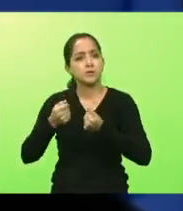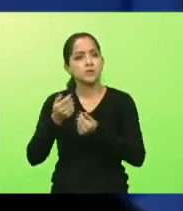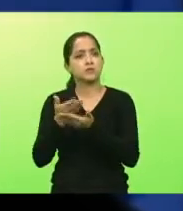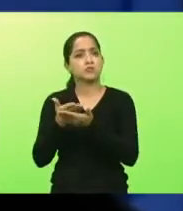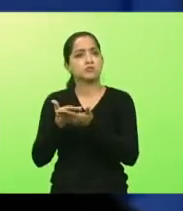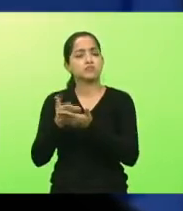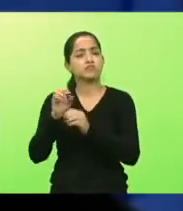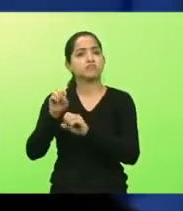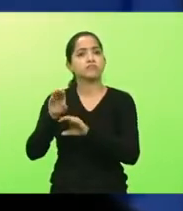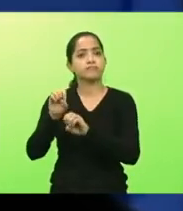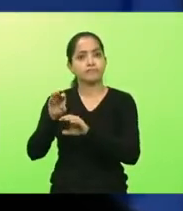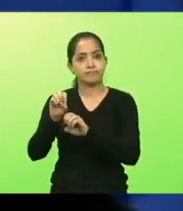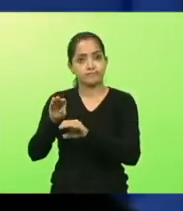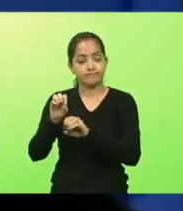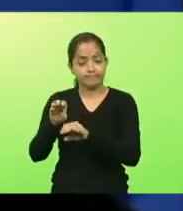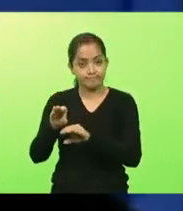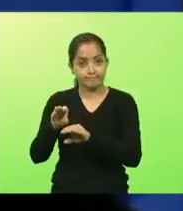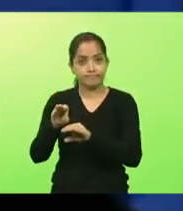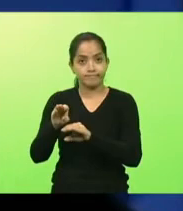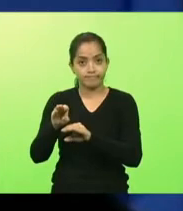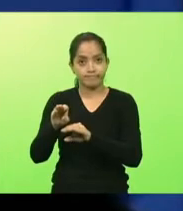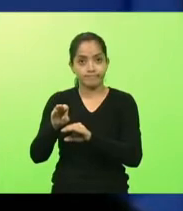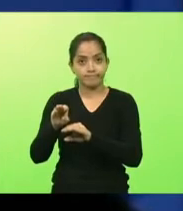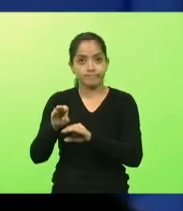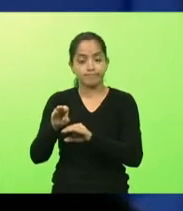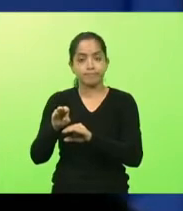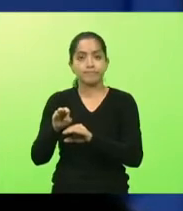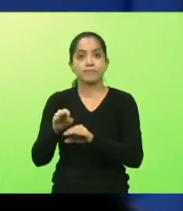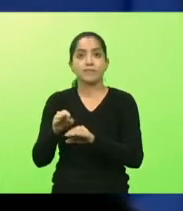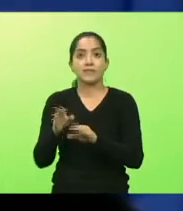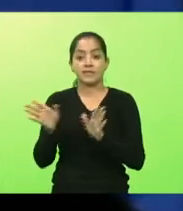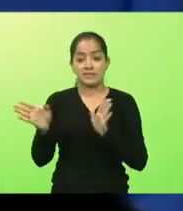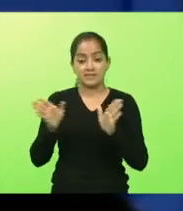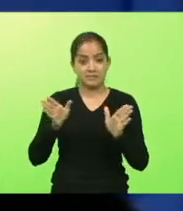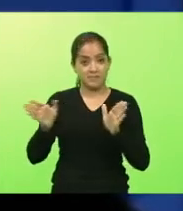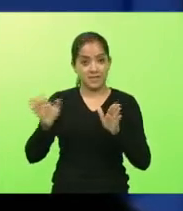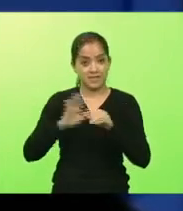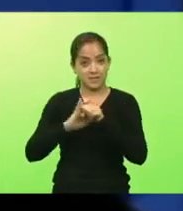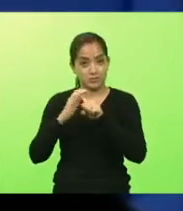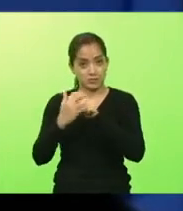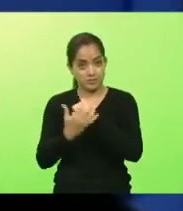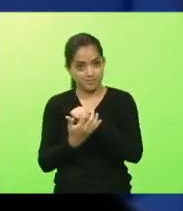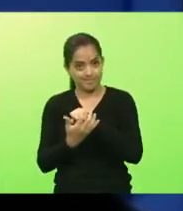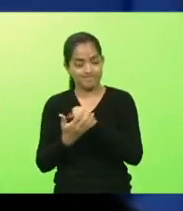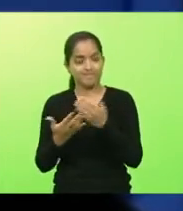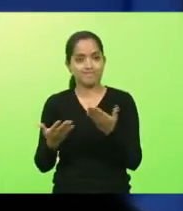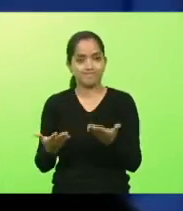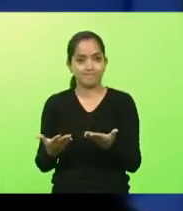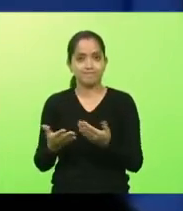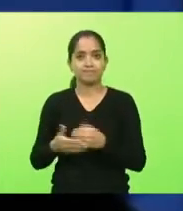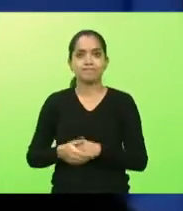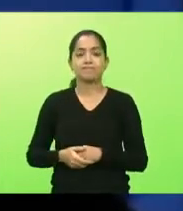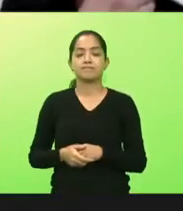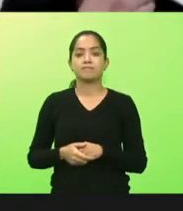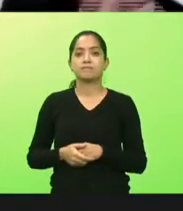ensino passado para os alunos neste momento atípico que nós estamos vivenciando.